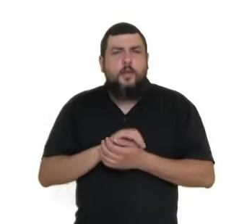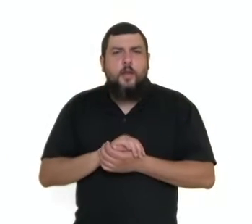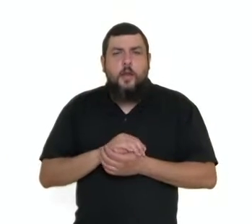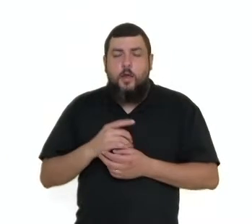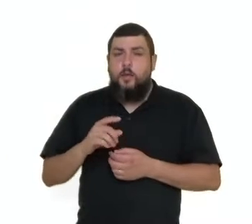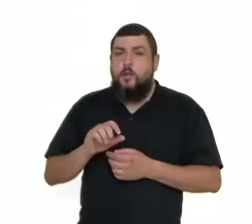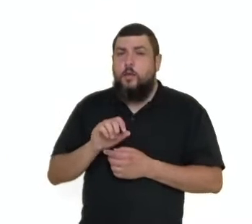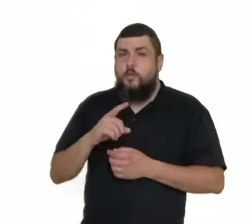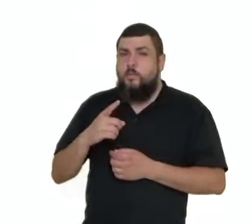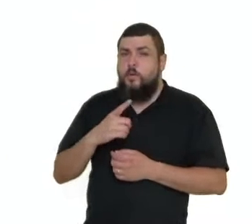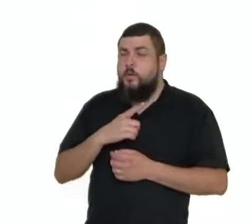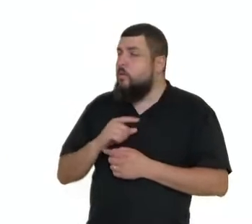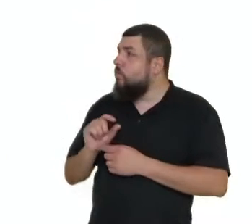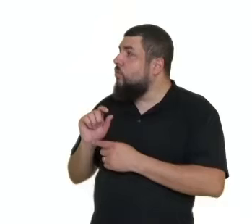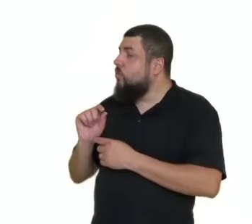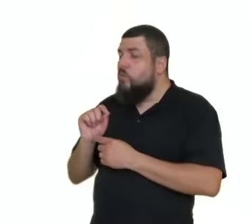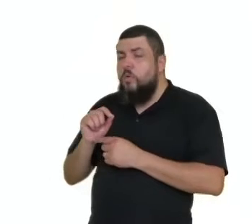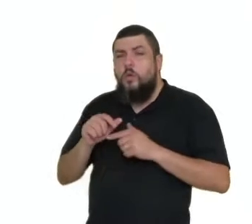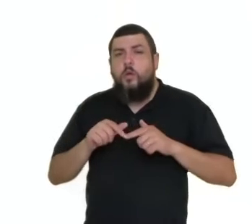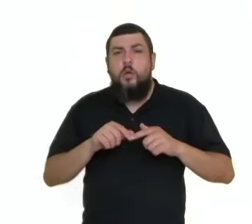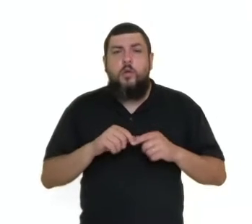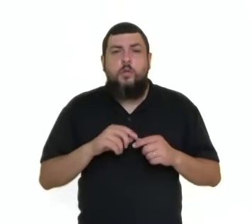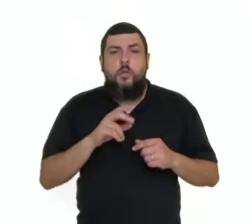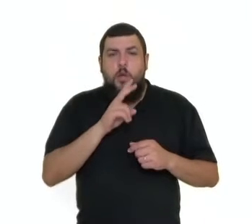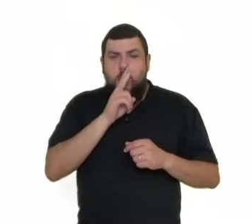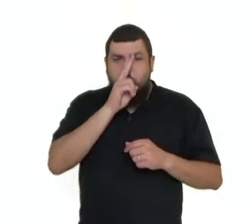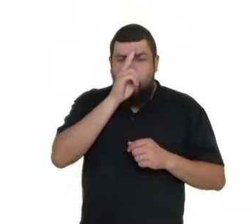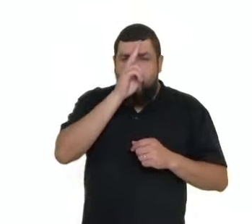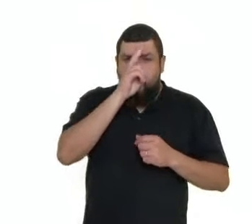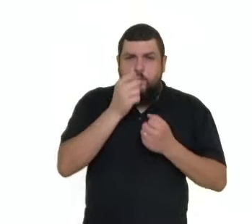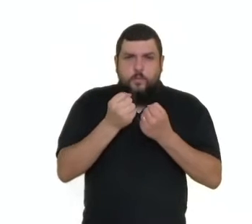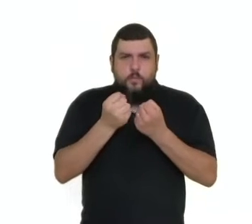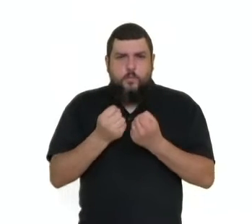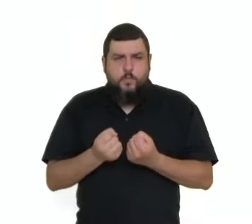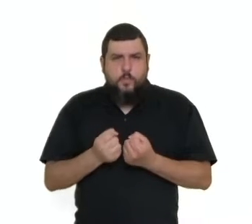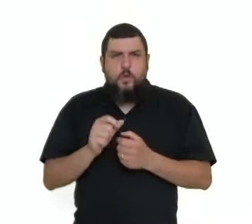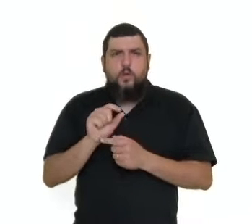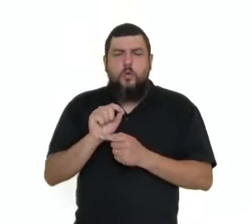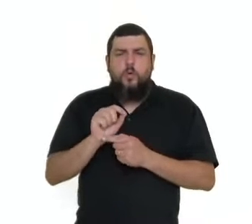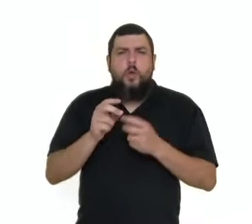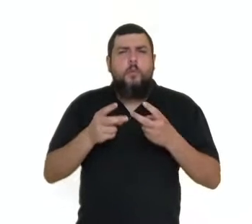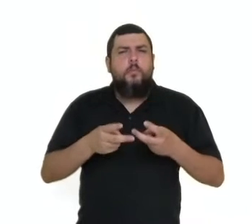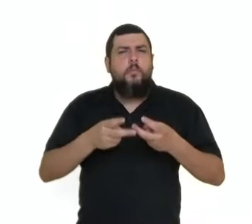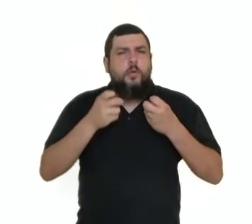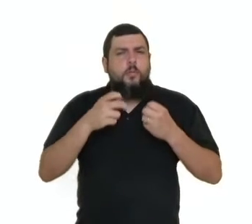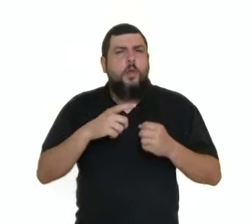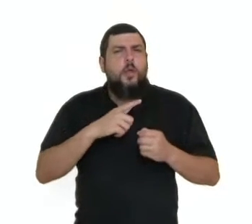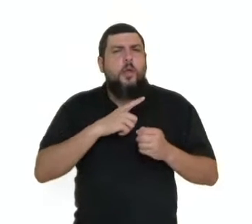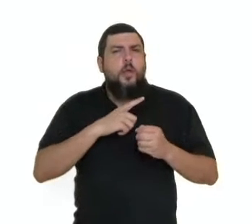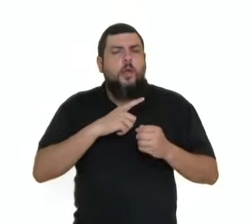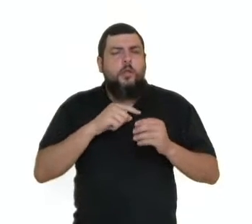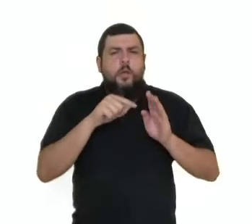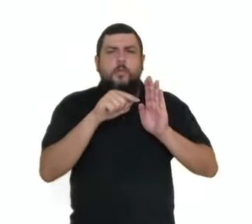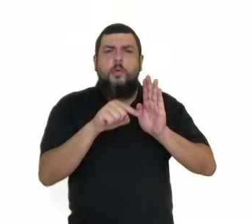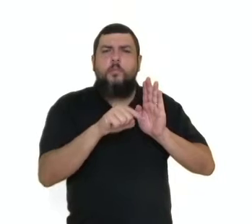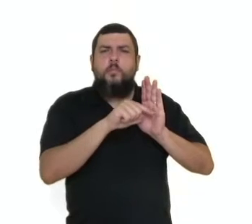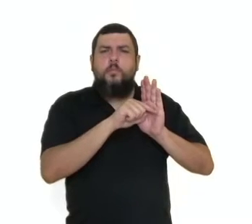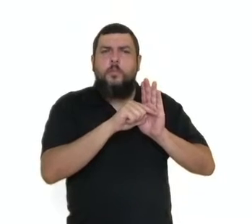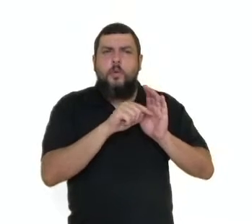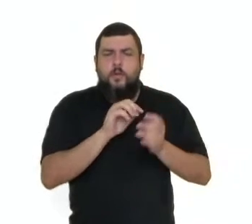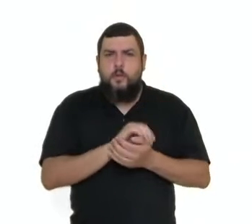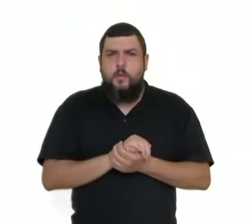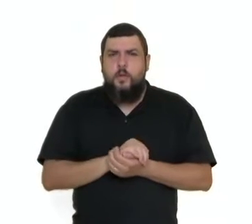que o trabalho da força-peso é igual menos, veja que eu estou colocando esse sinal de menos ali na frente, m vezes g